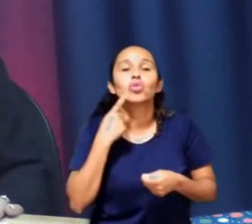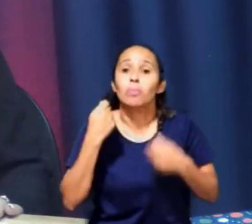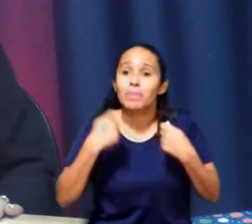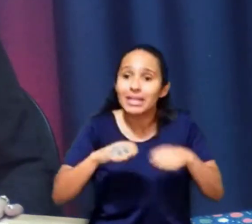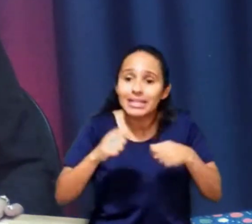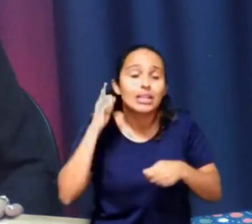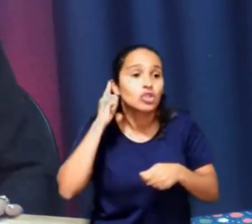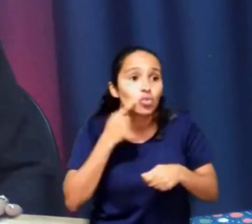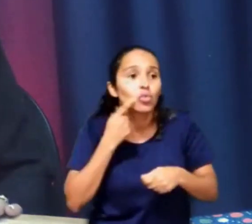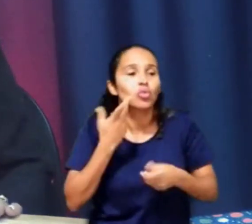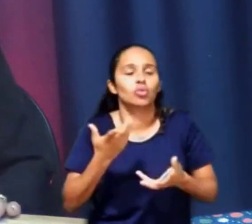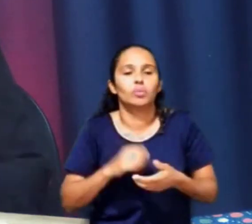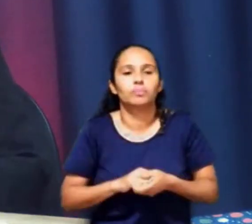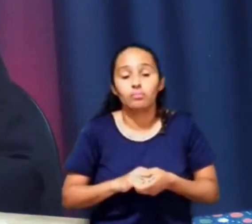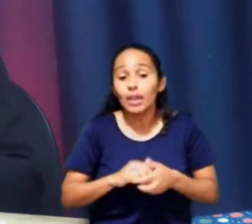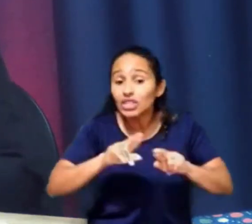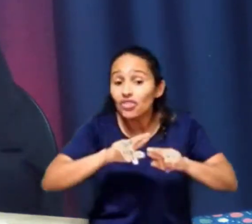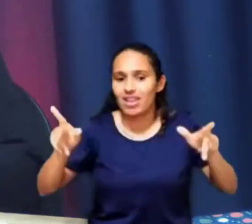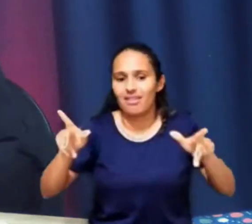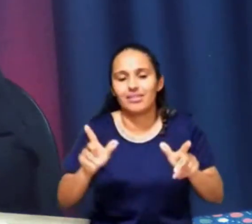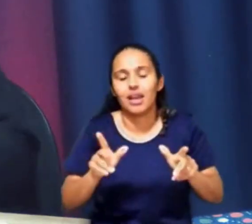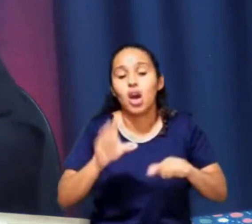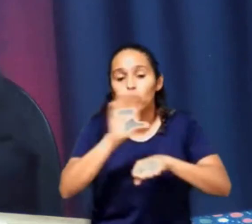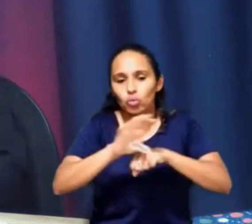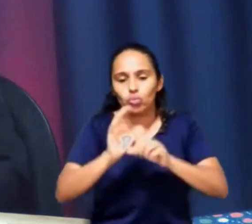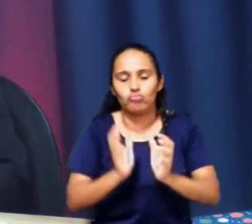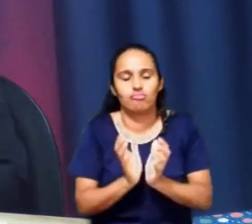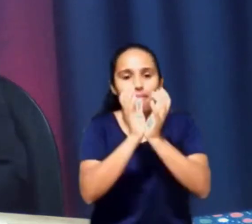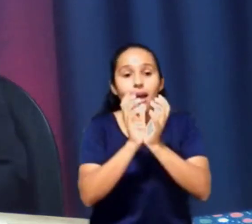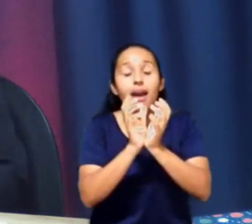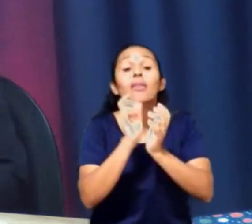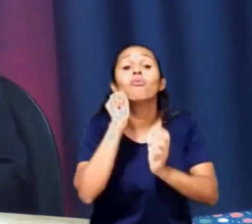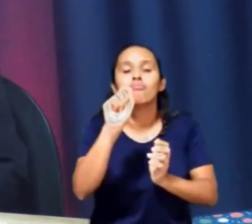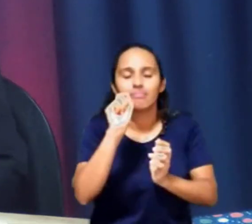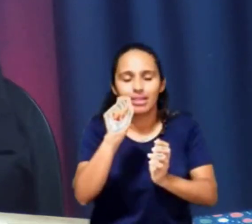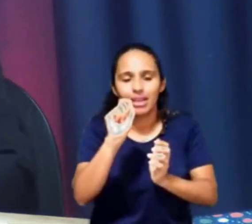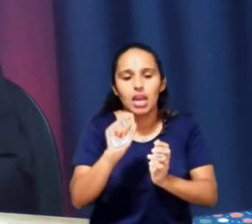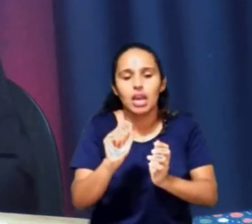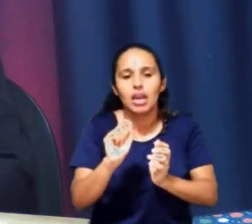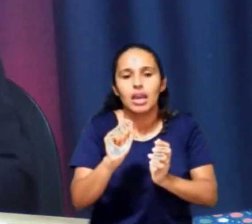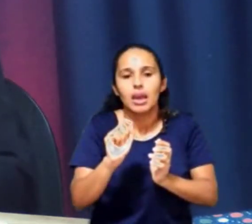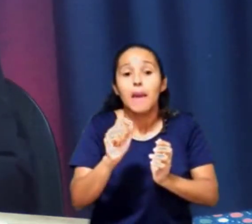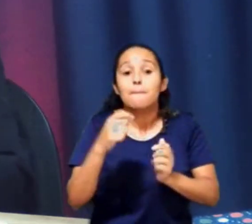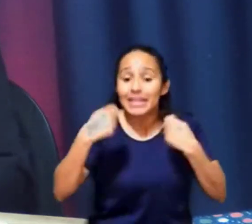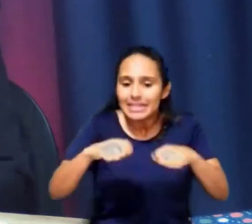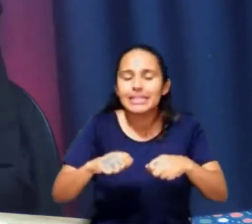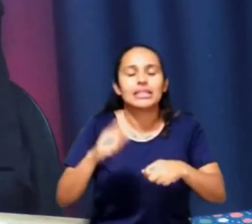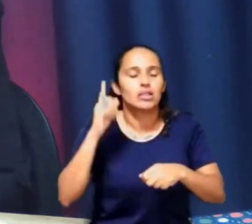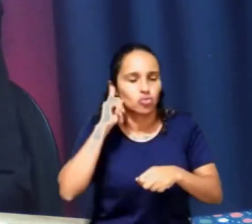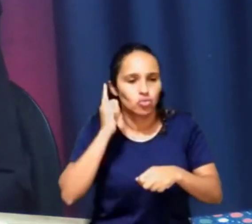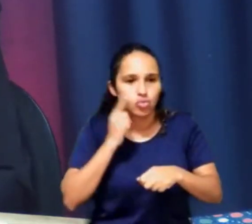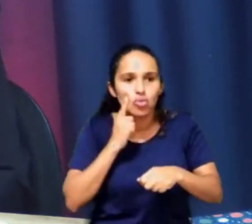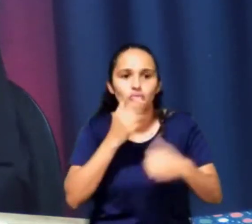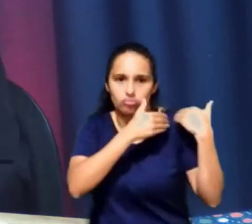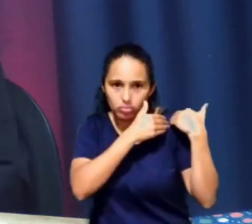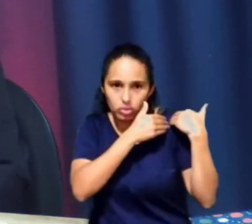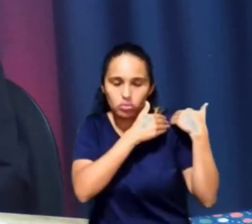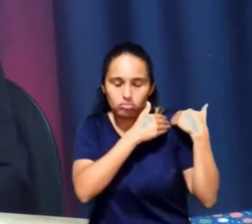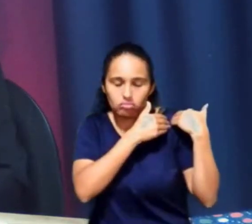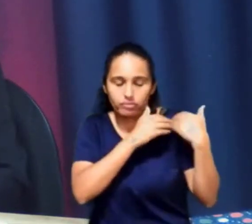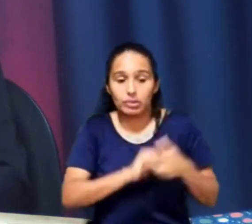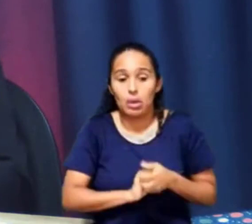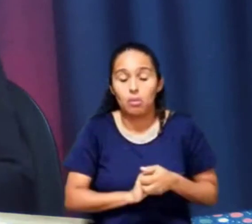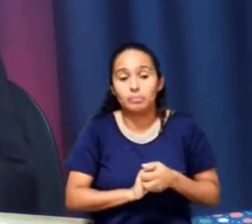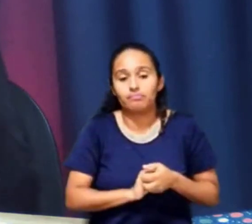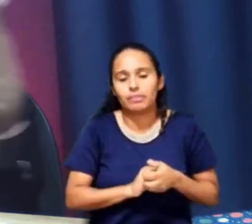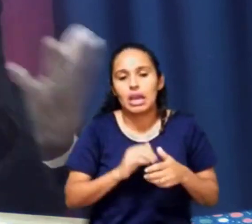Tradef é justamente que o nosso curso não acontece se não tiver um surdo. Então, assim, a grande maioria, né, às vezes há um